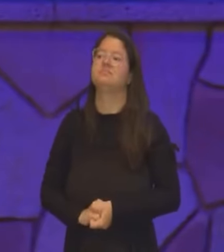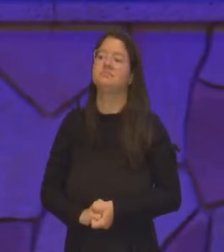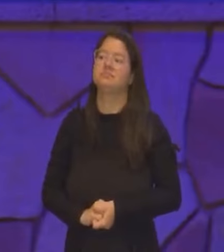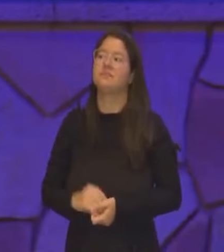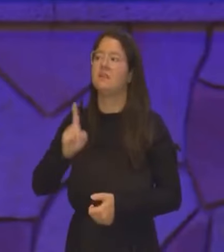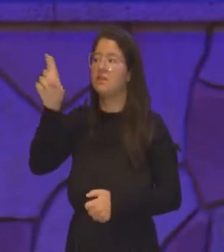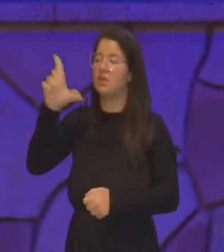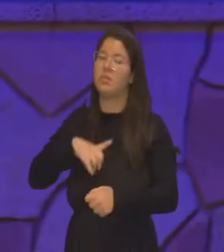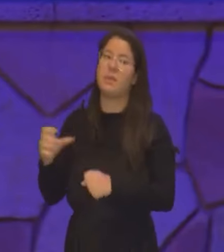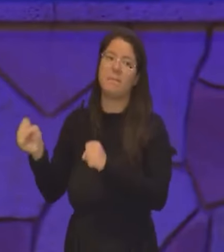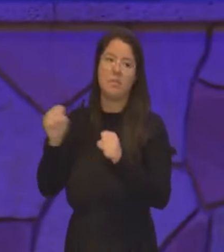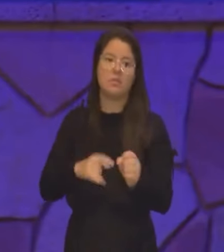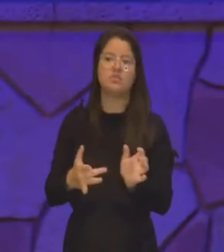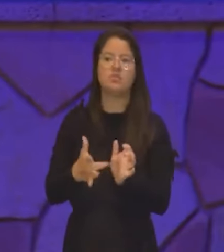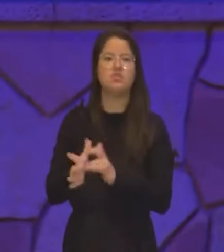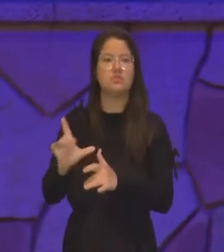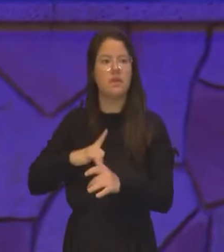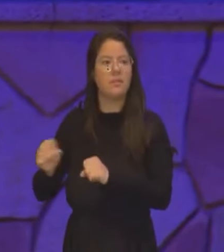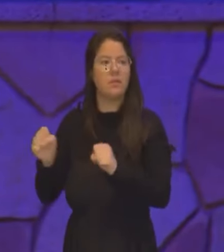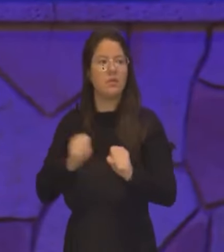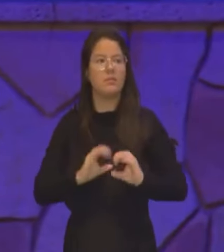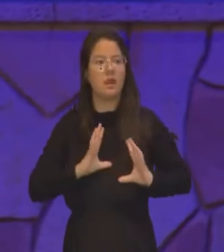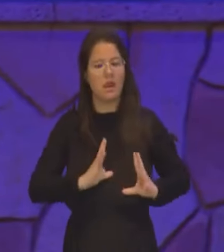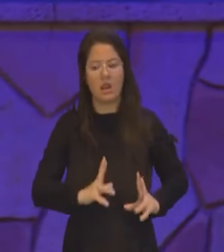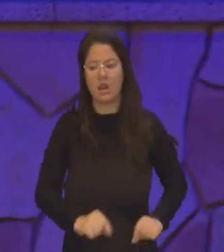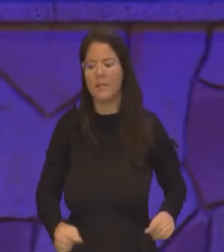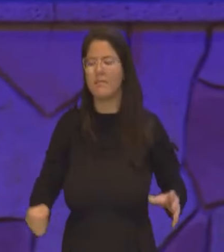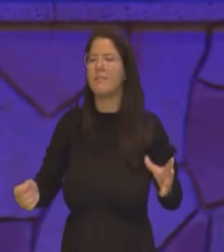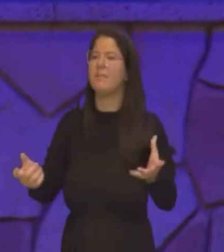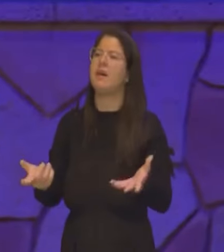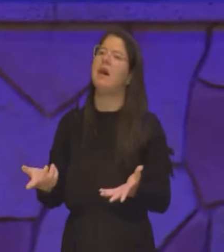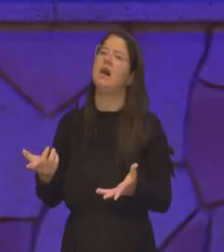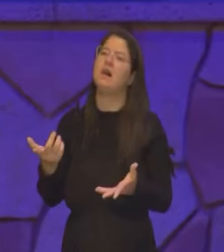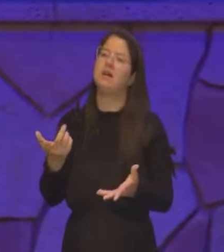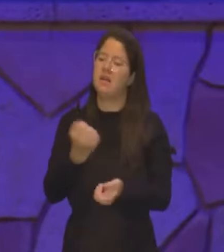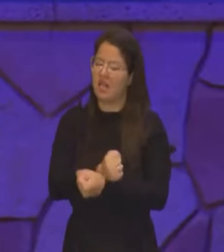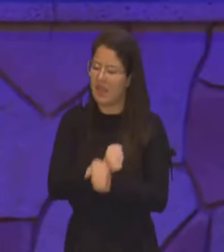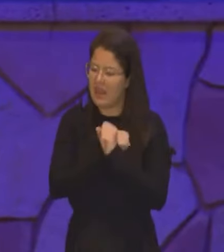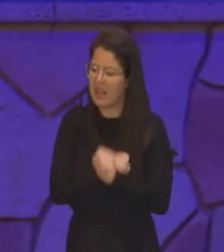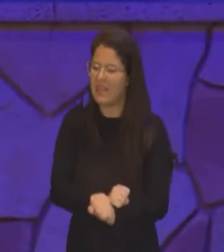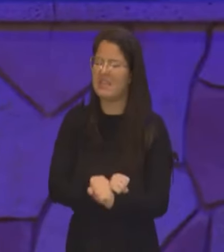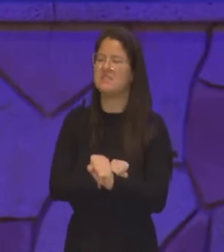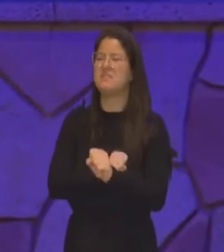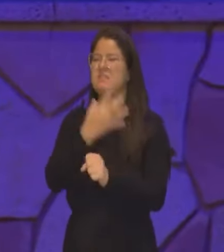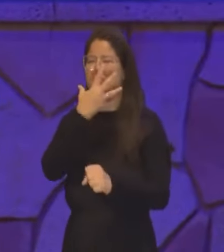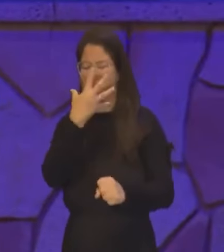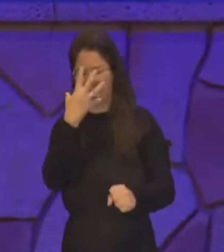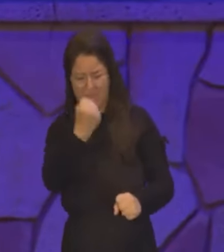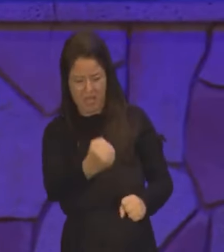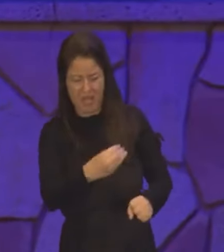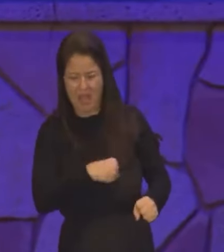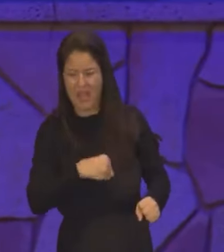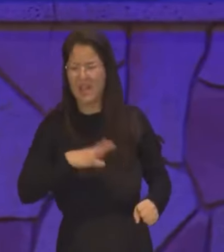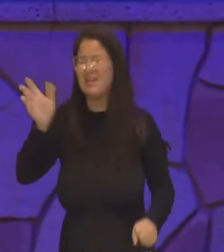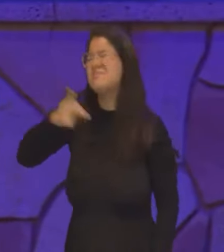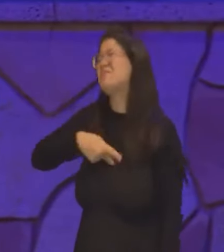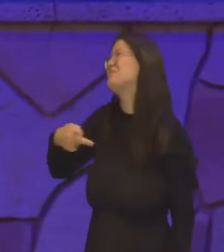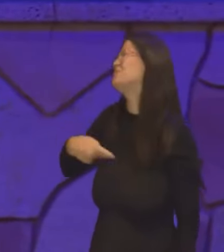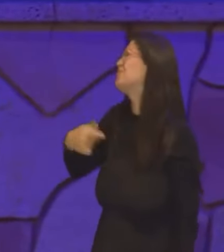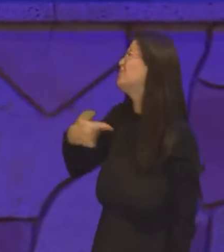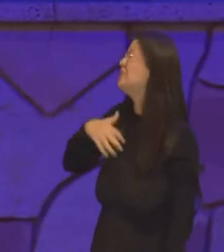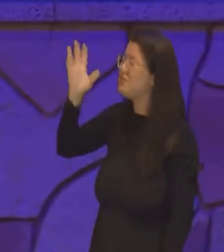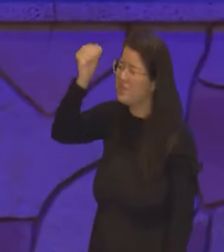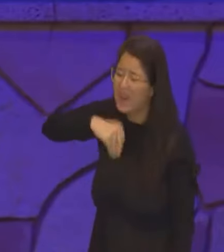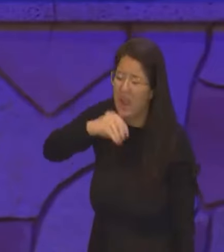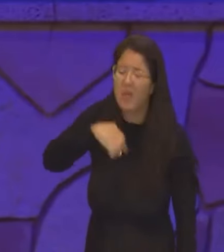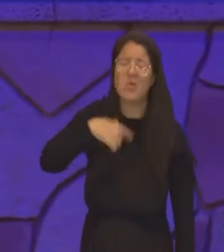Ele é poderoso, Jesus, para limpar padrões carnais que te escravizam. Pastor, é mais forte do que eu. Pastor, eu